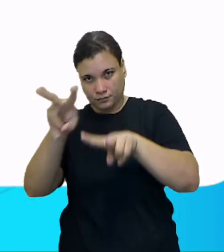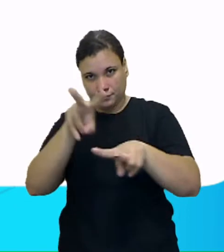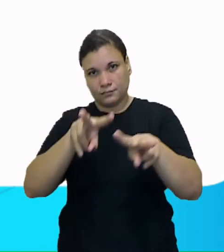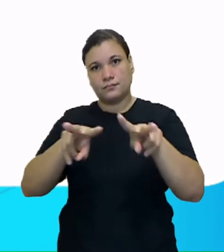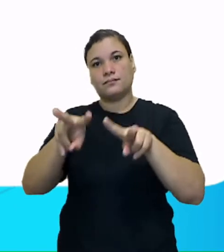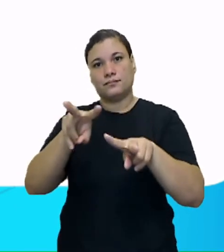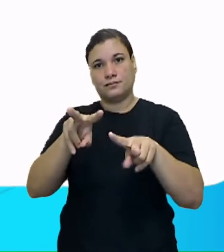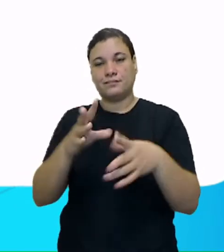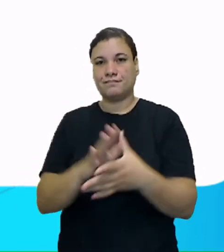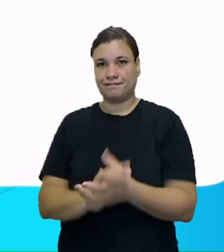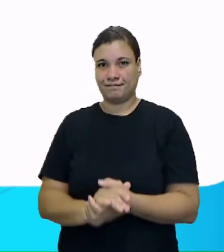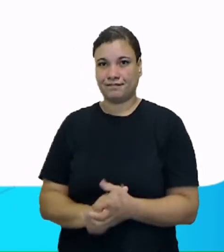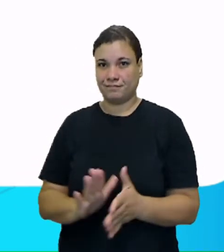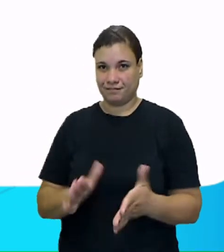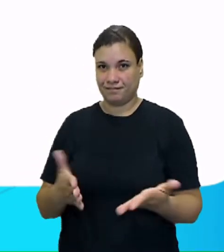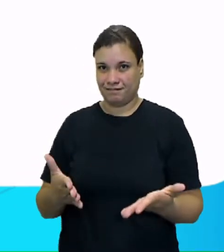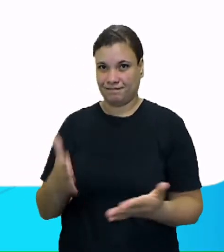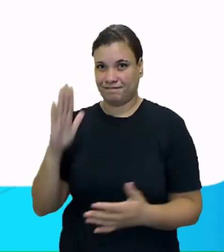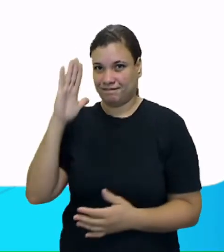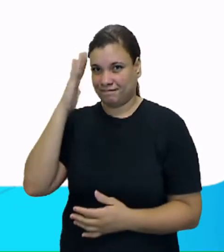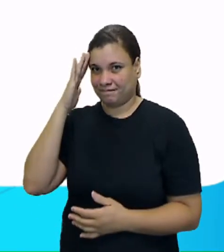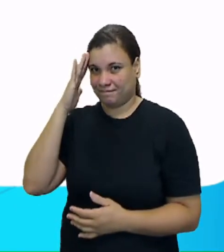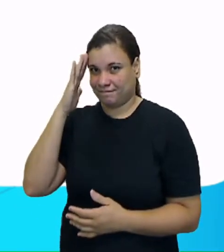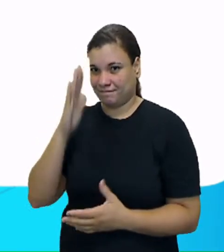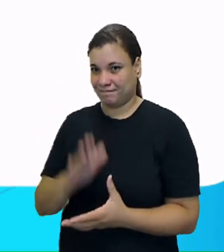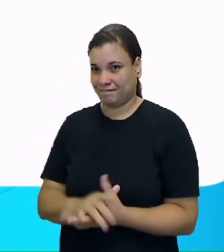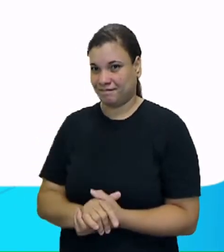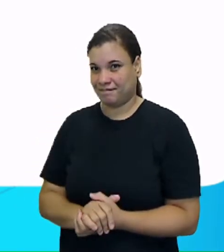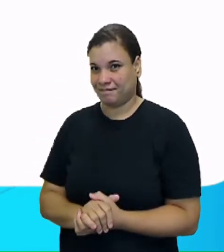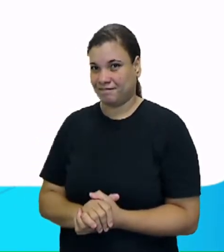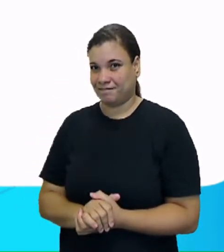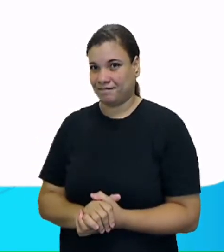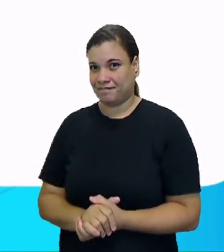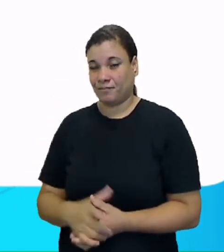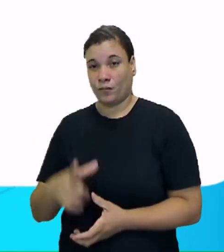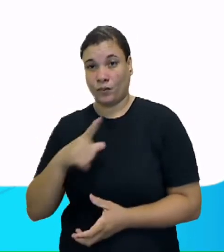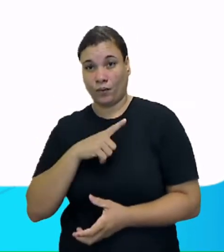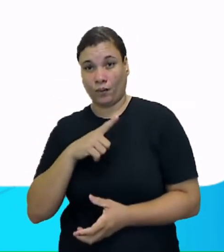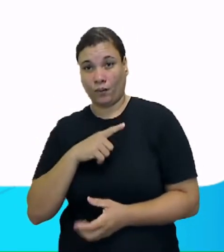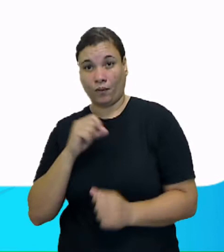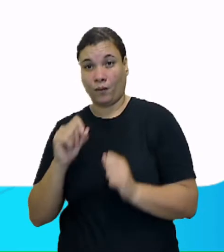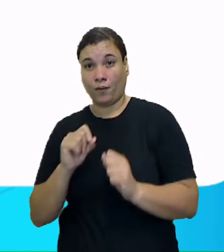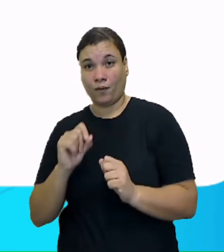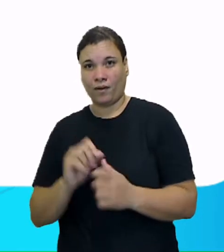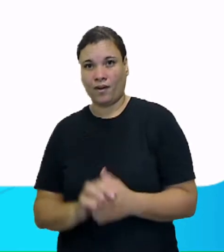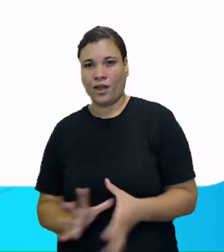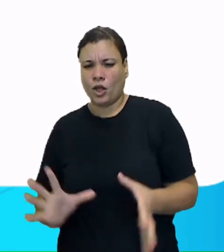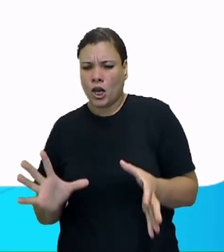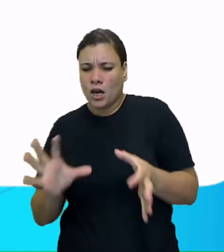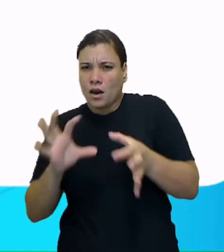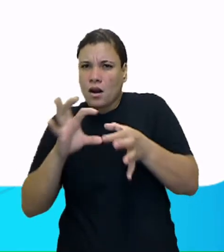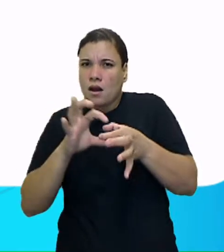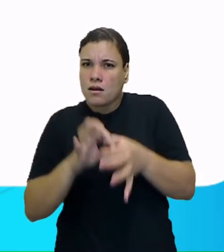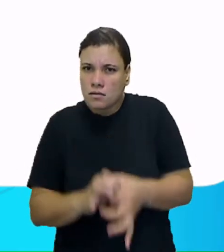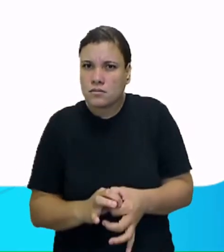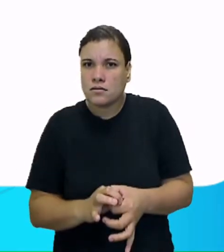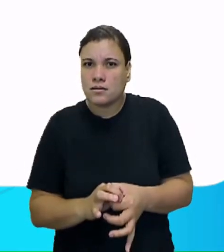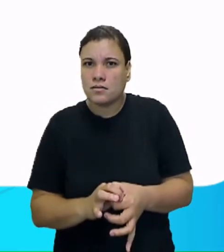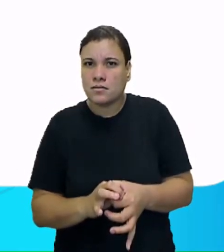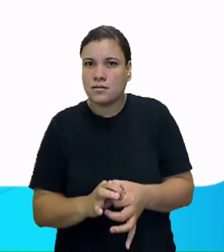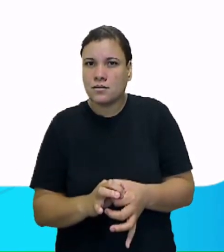as informações verbais. Entre os dois, formamos uma conexão.